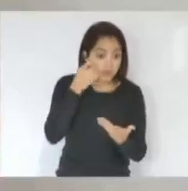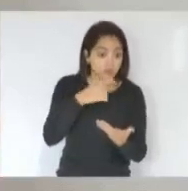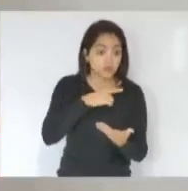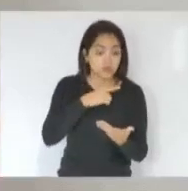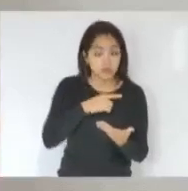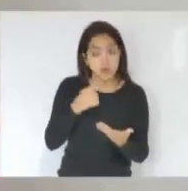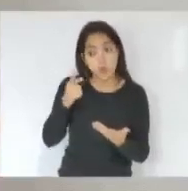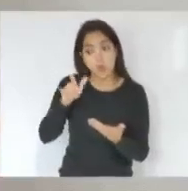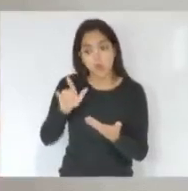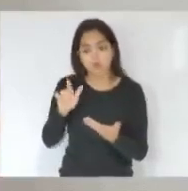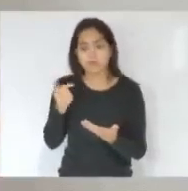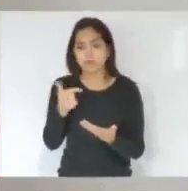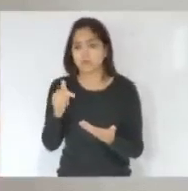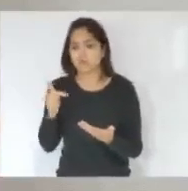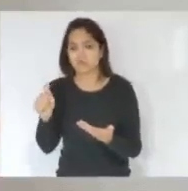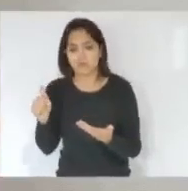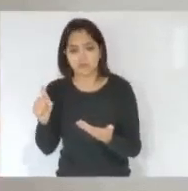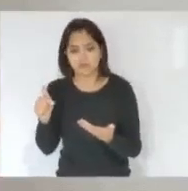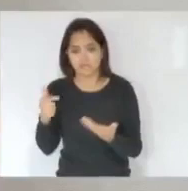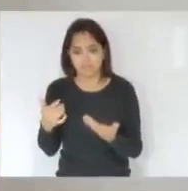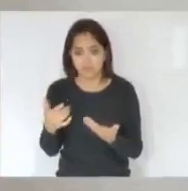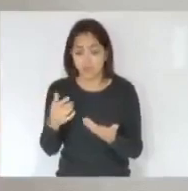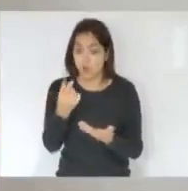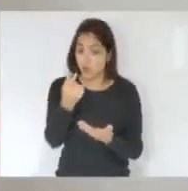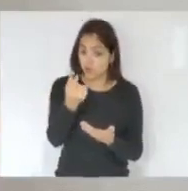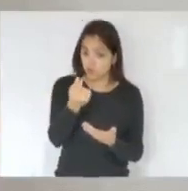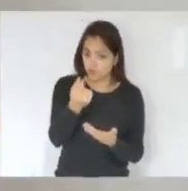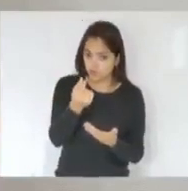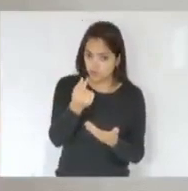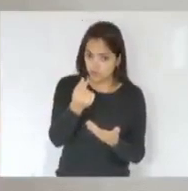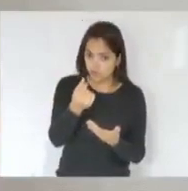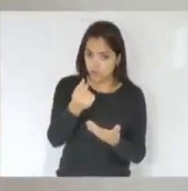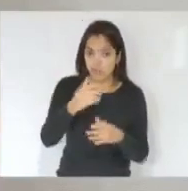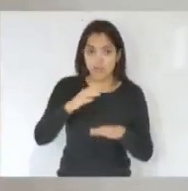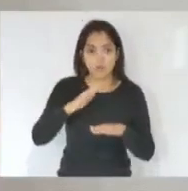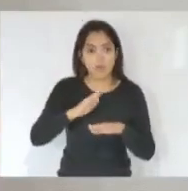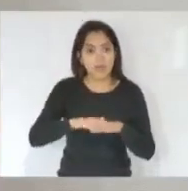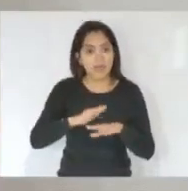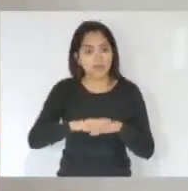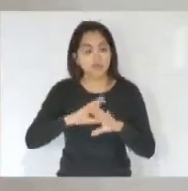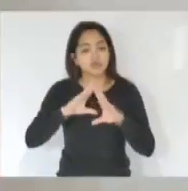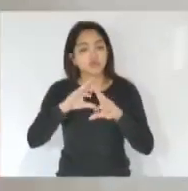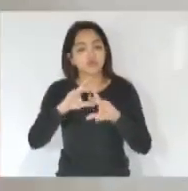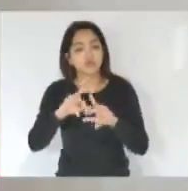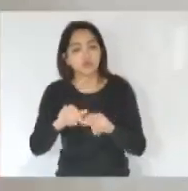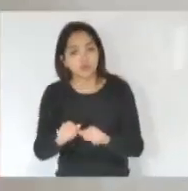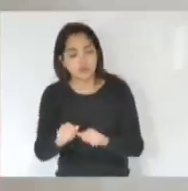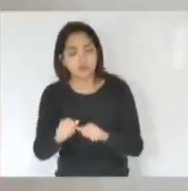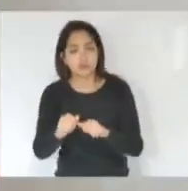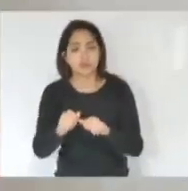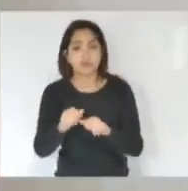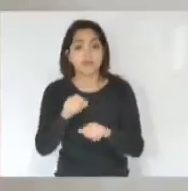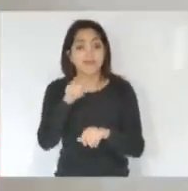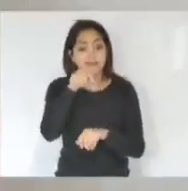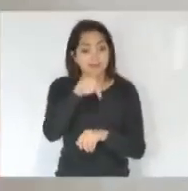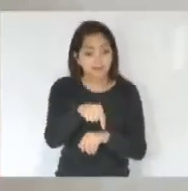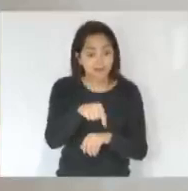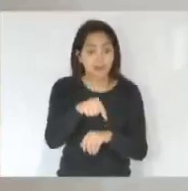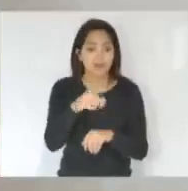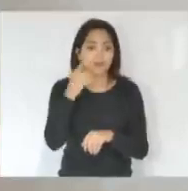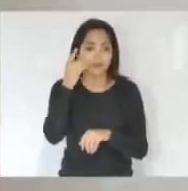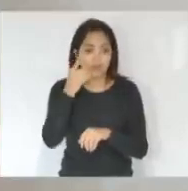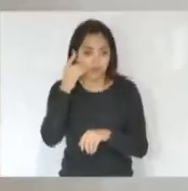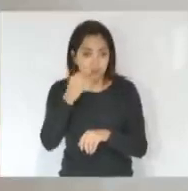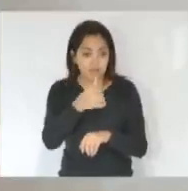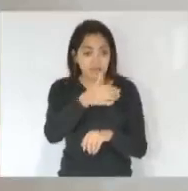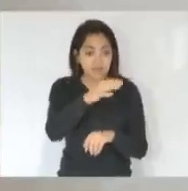outros não tinham. Quando o dinheiro é de todos os catarinenses, e aqui o deputado que fez 10, 15, 20